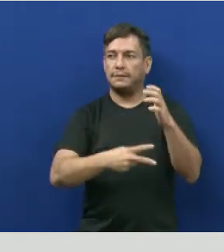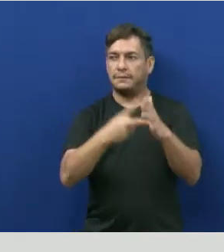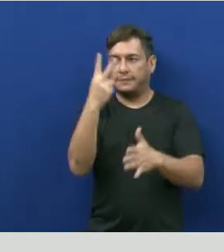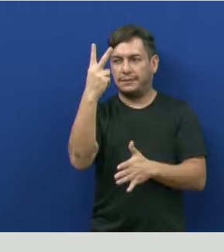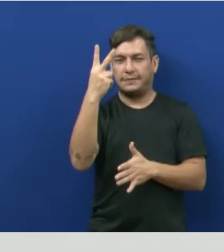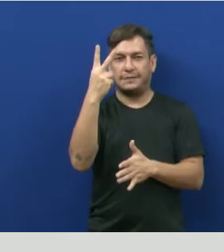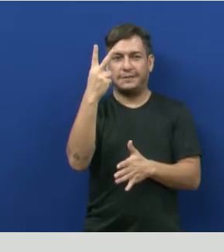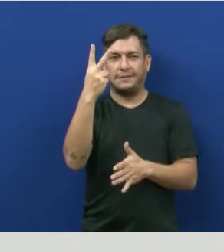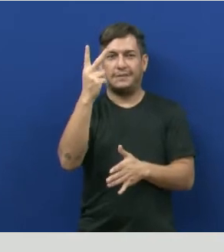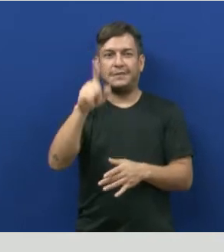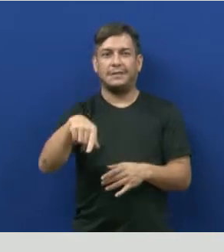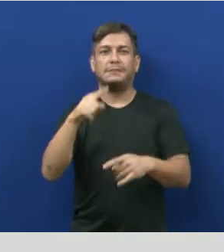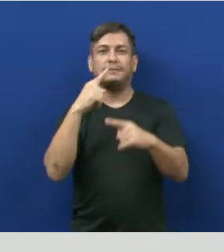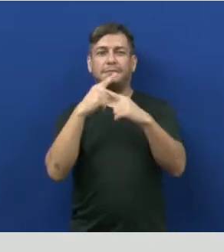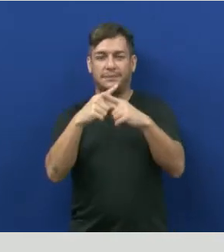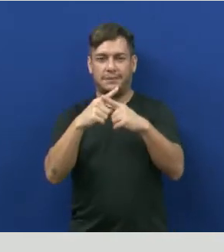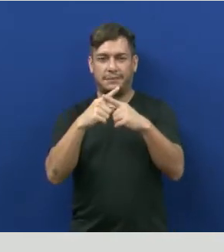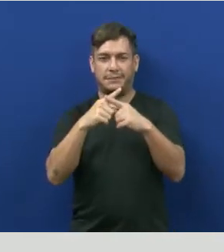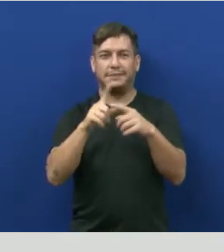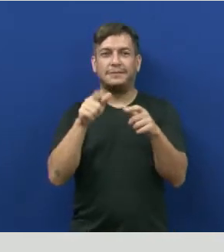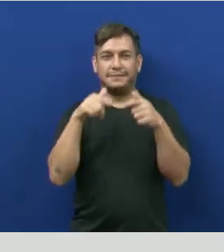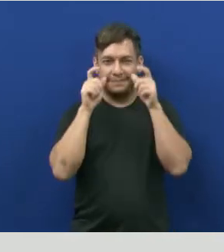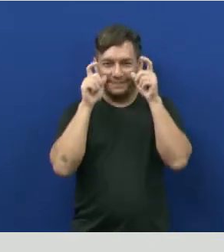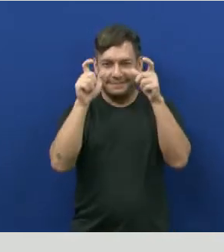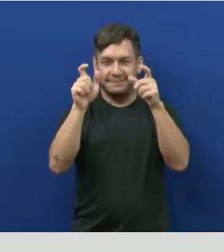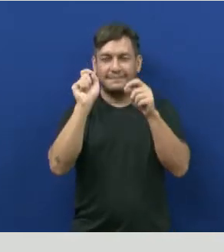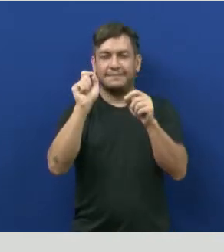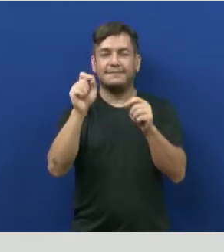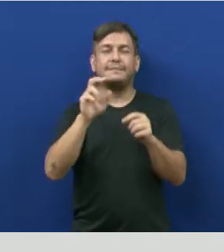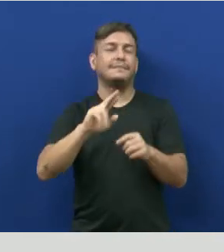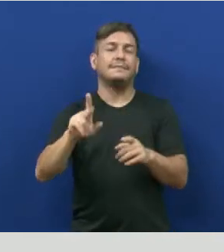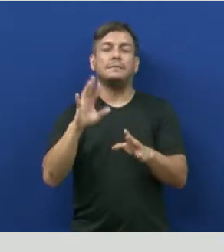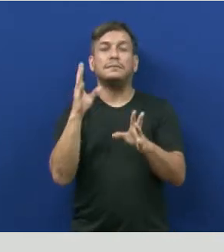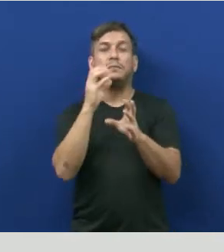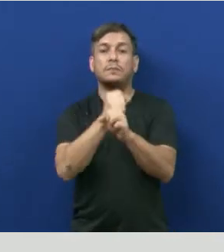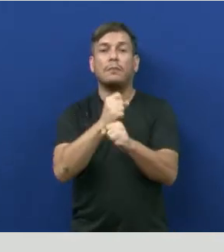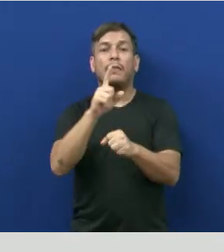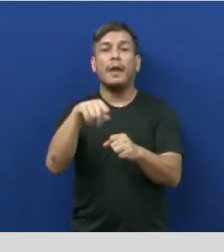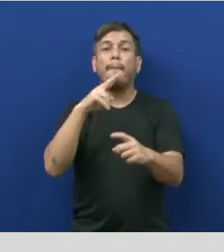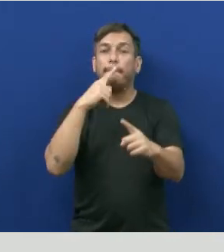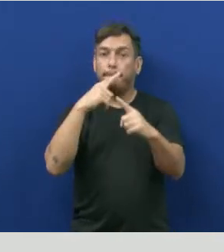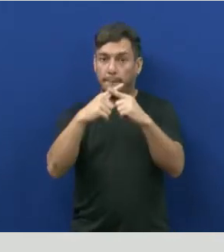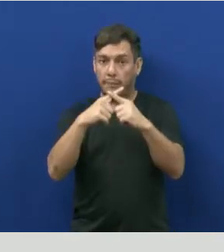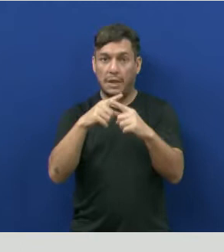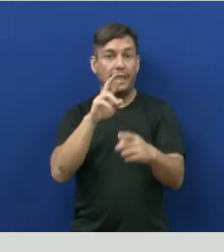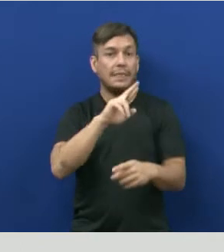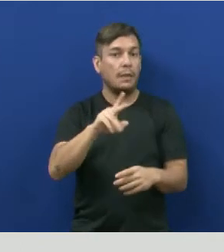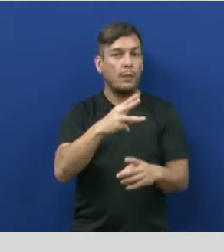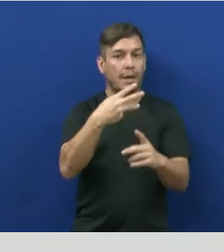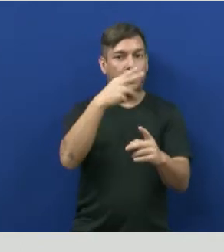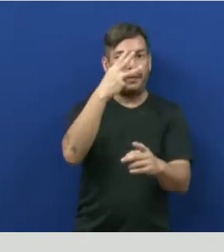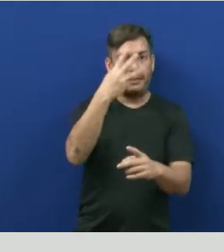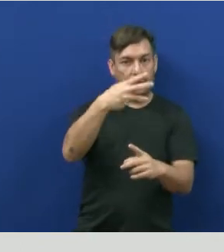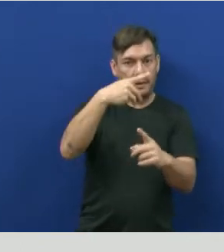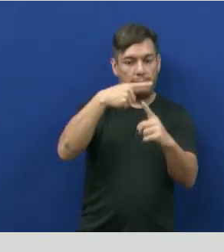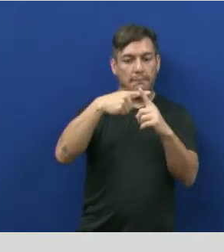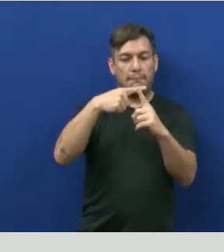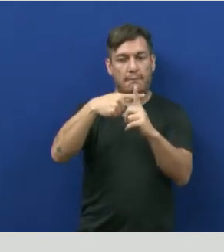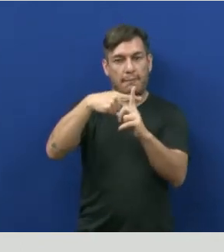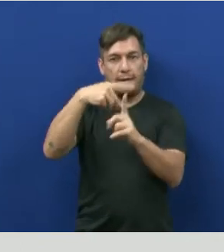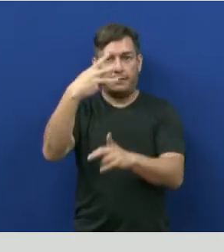você multiplica. Muita atenção, não é para somar, é para multiplicar. Não é 3 mais 3, 2 vezes, e